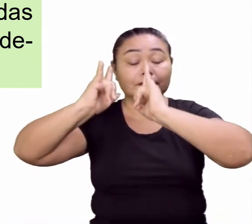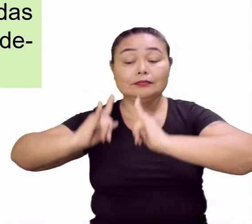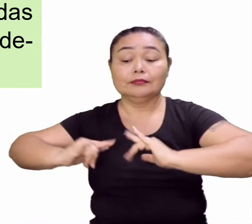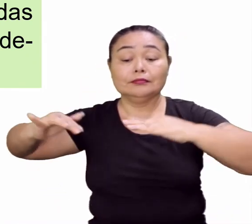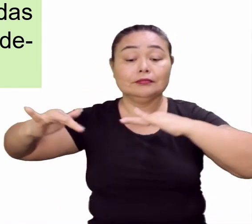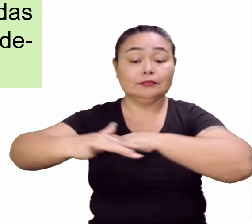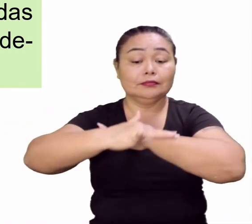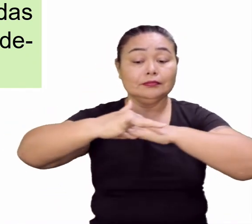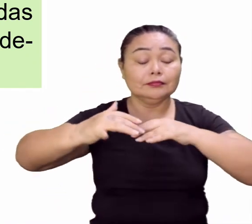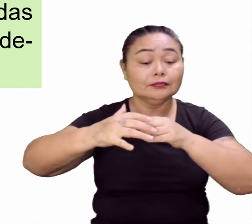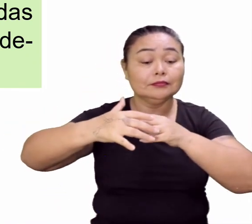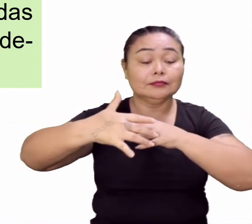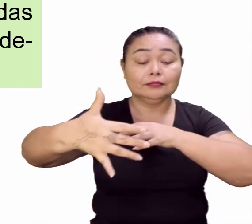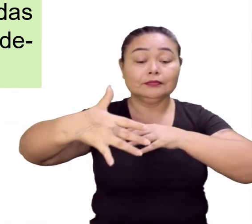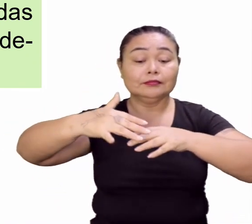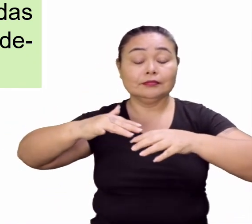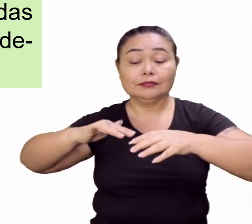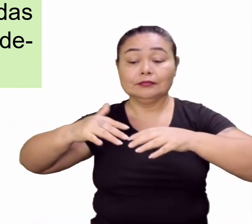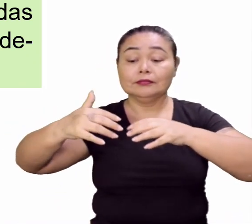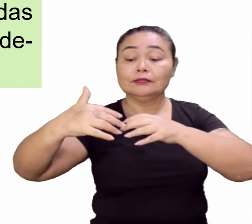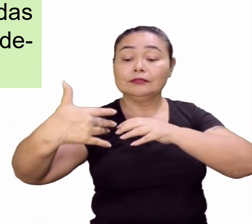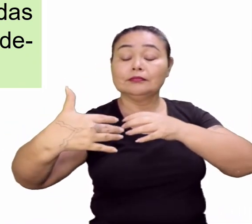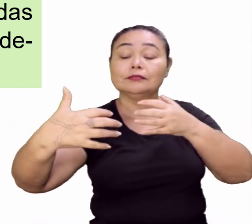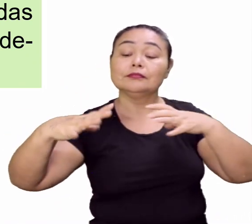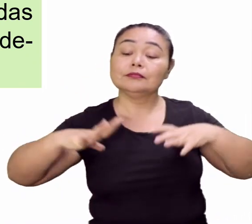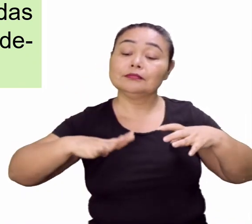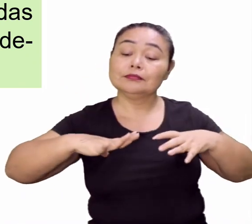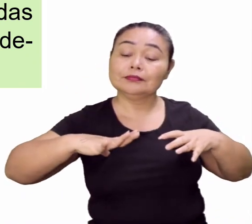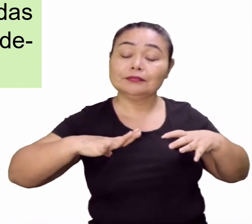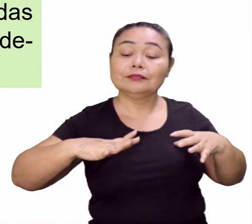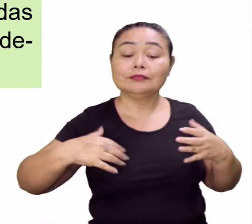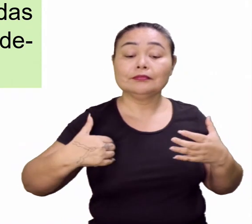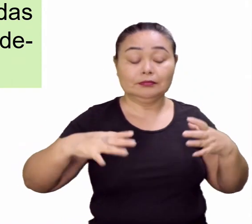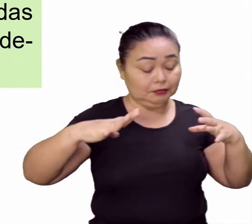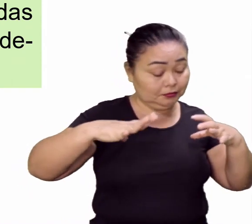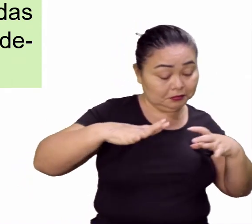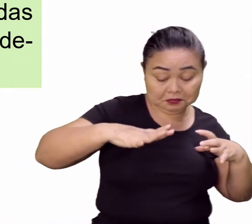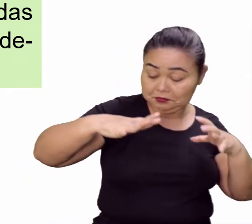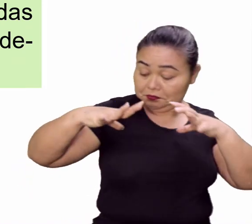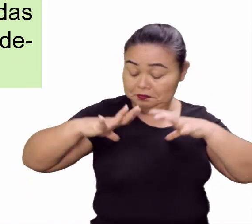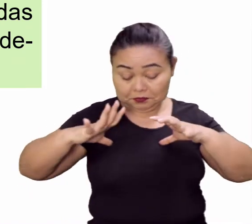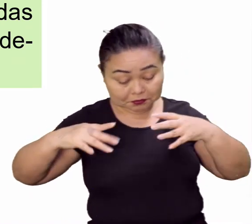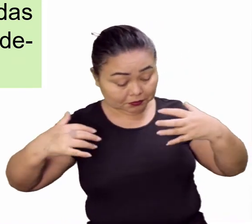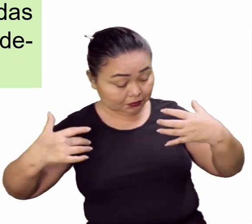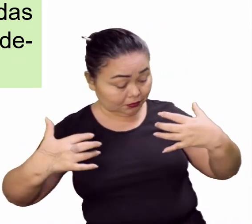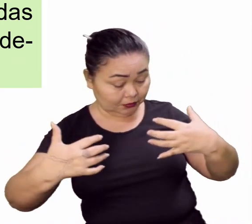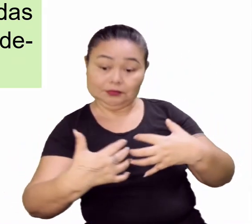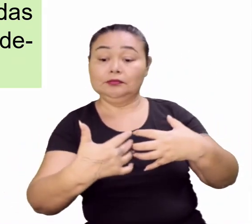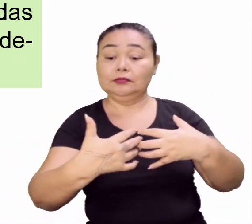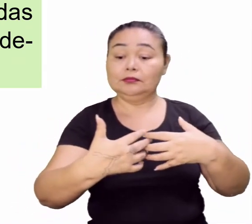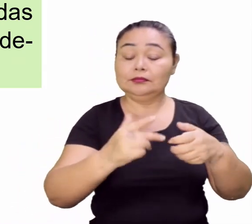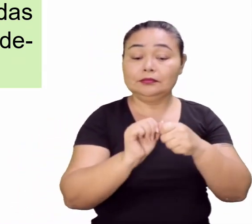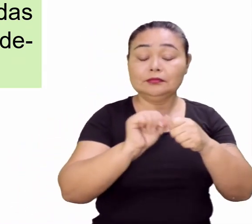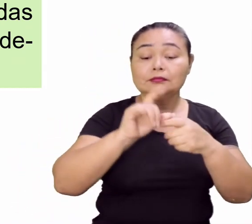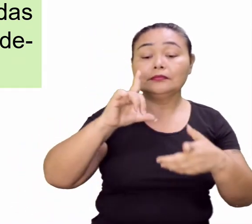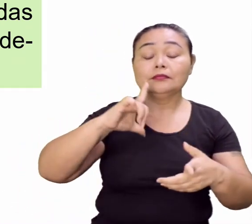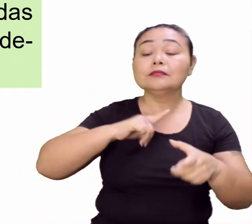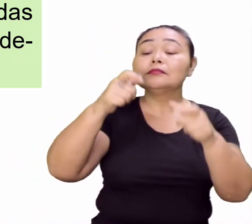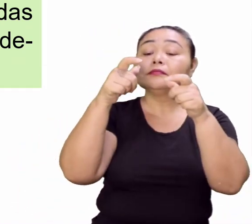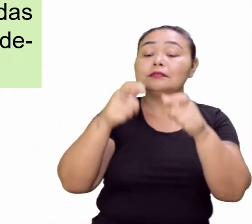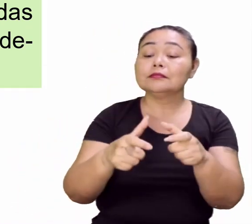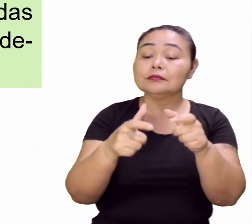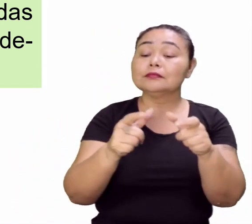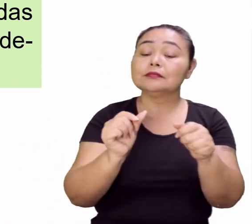modo expande-se até chocar com outra cidade. A gente sabe, por exemplo, né, que tem